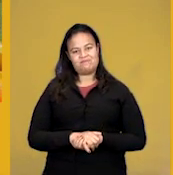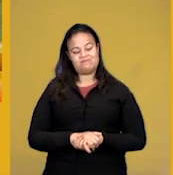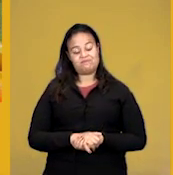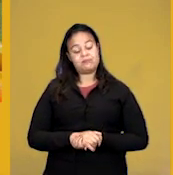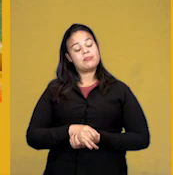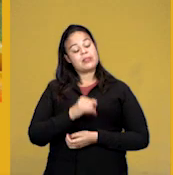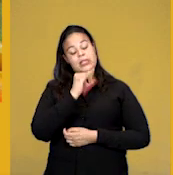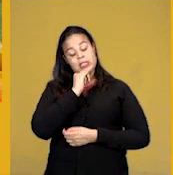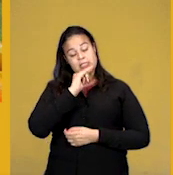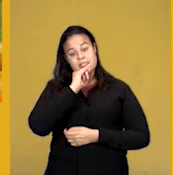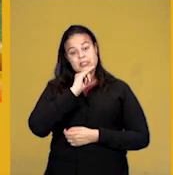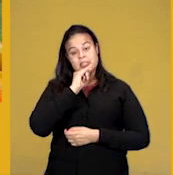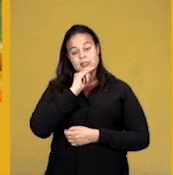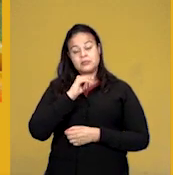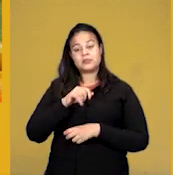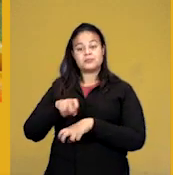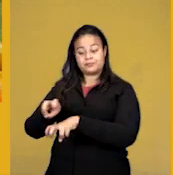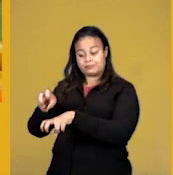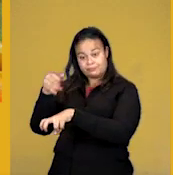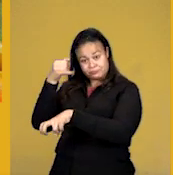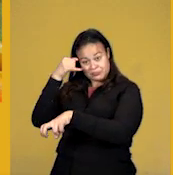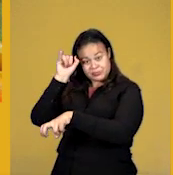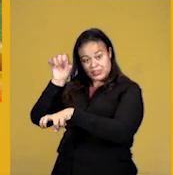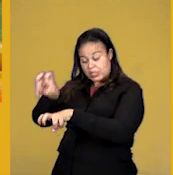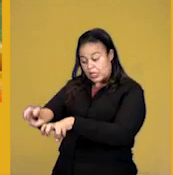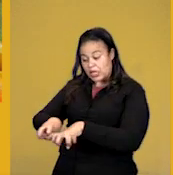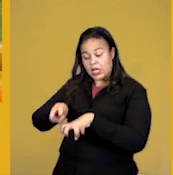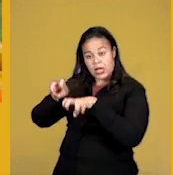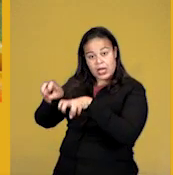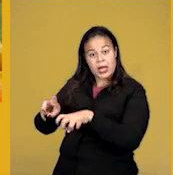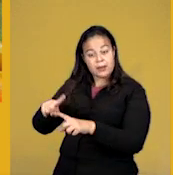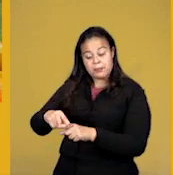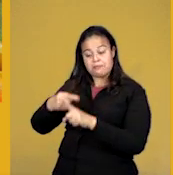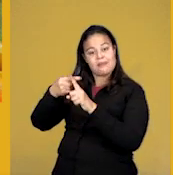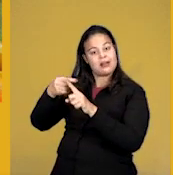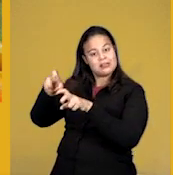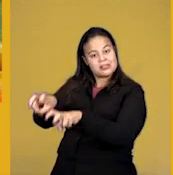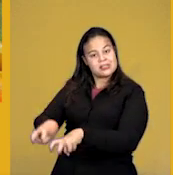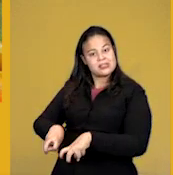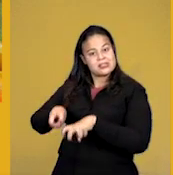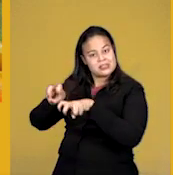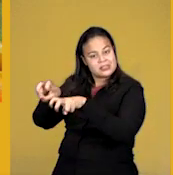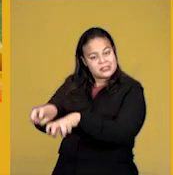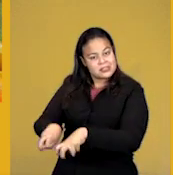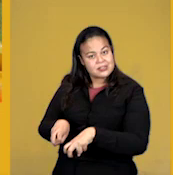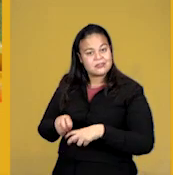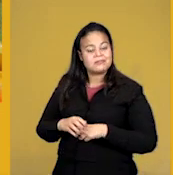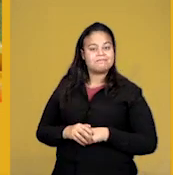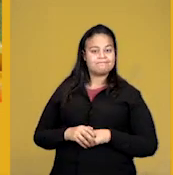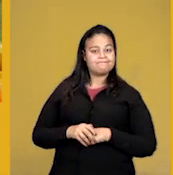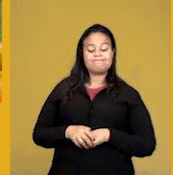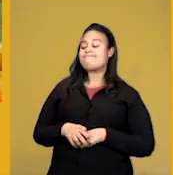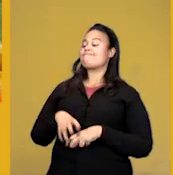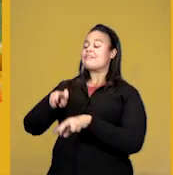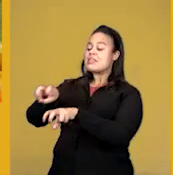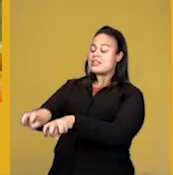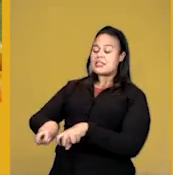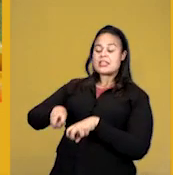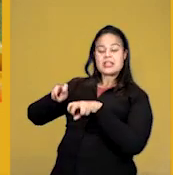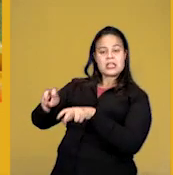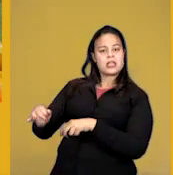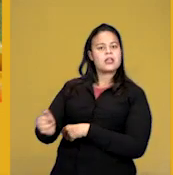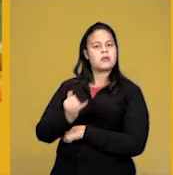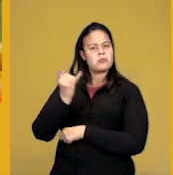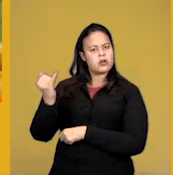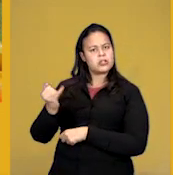Por exemplo, a agricultura e a pecuária. A agricultura é importante para a gente produzir